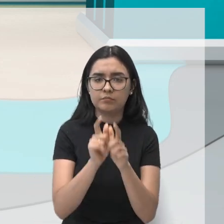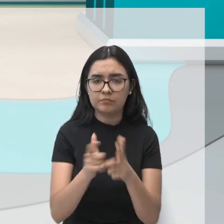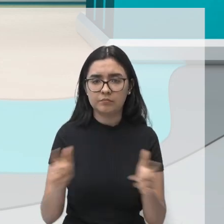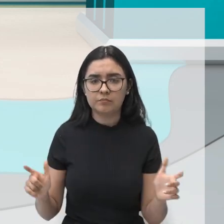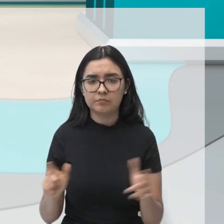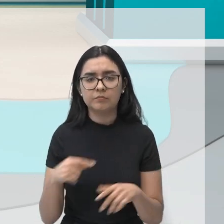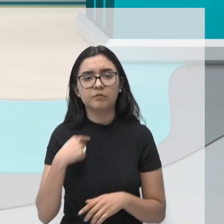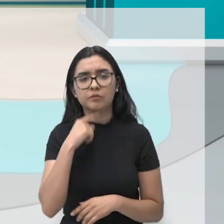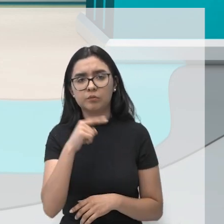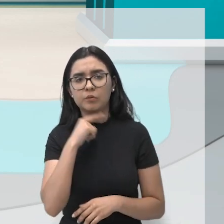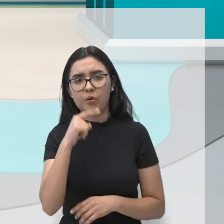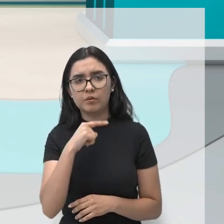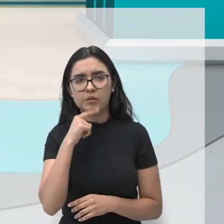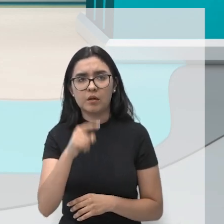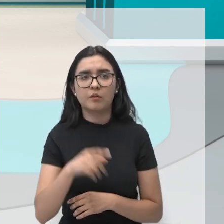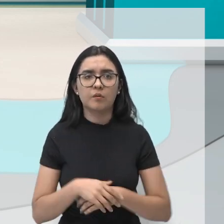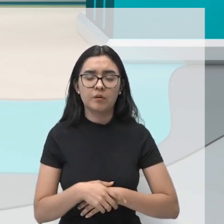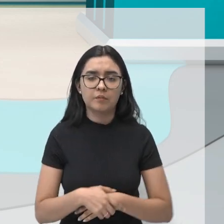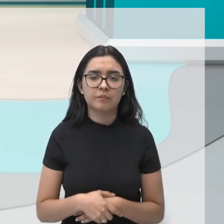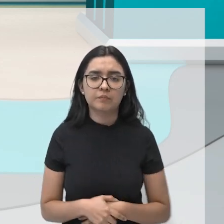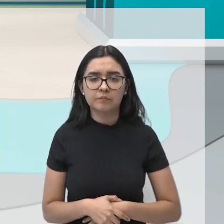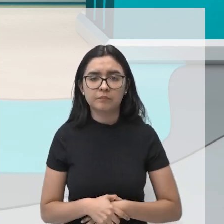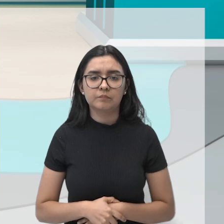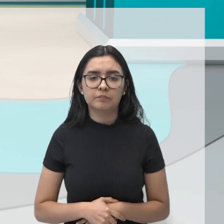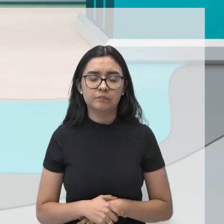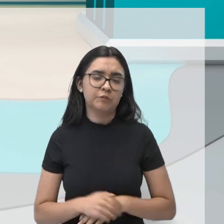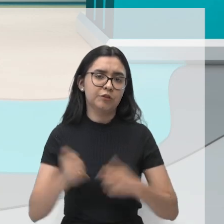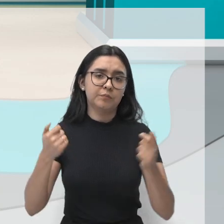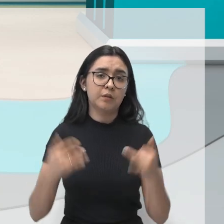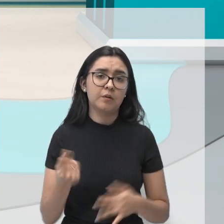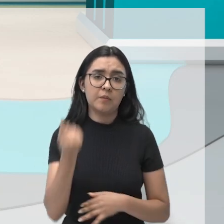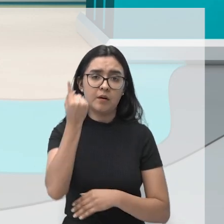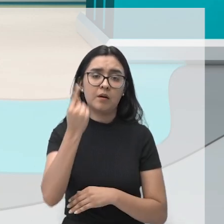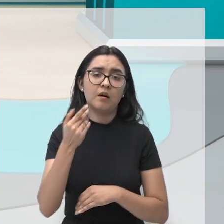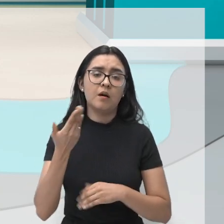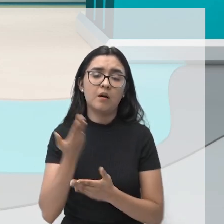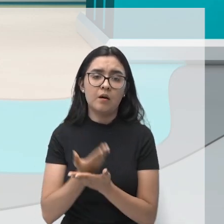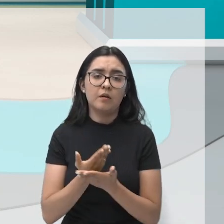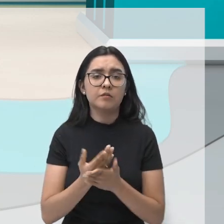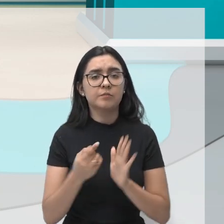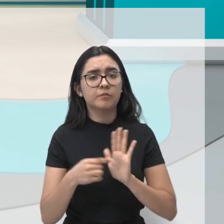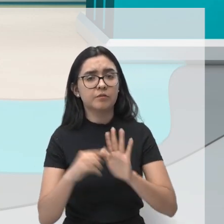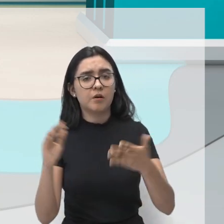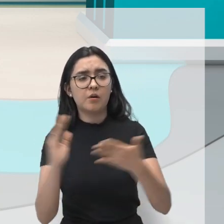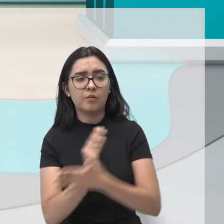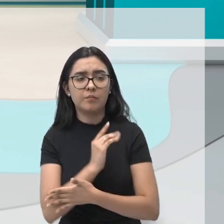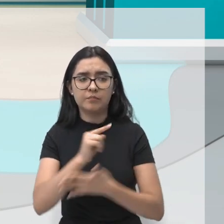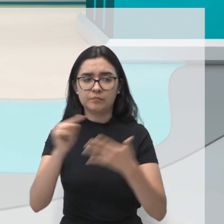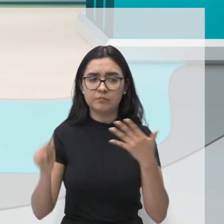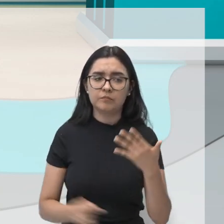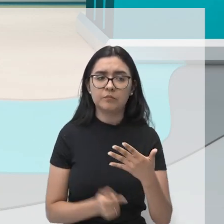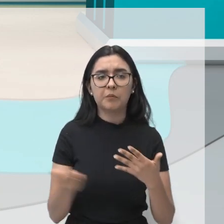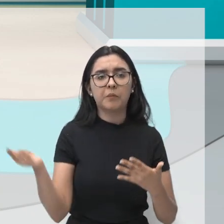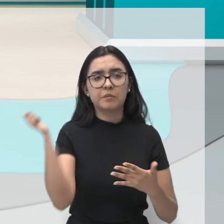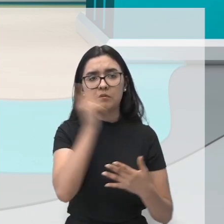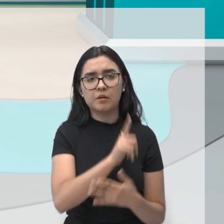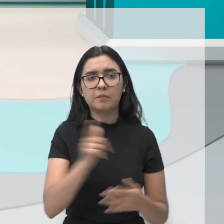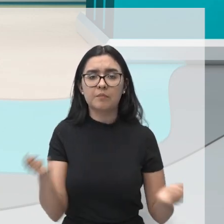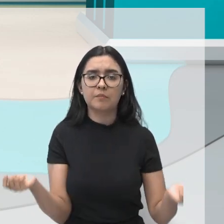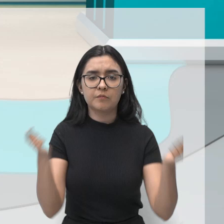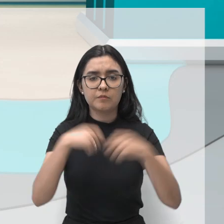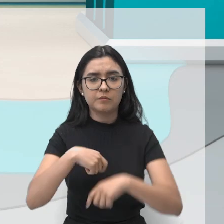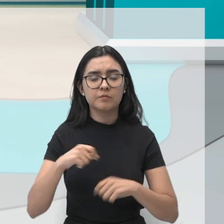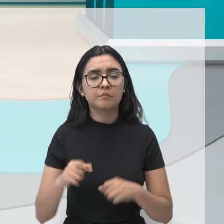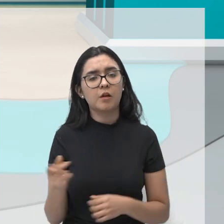é muito amplo, a gente não consegue falar todas em uma só aula. A gente trouxe algumas que a gente consegue,